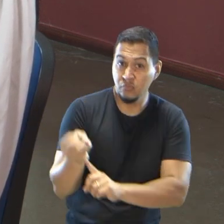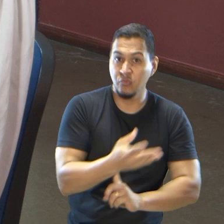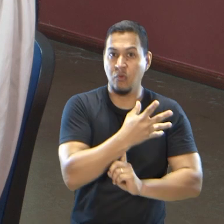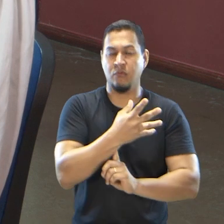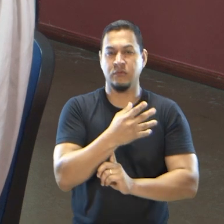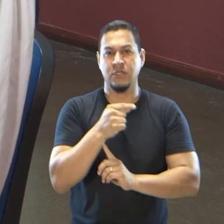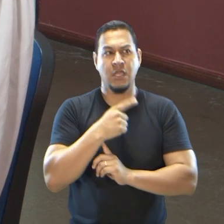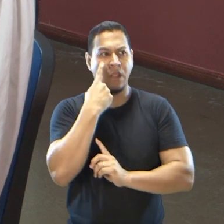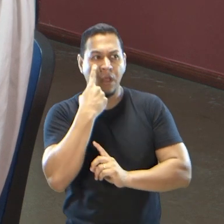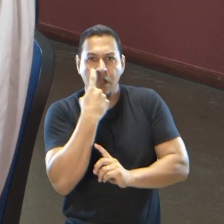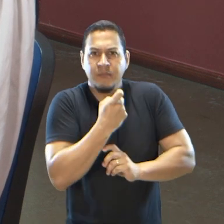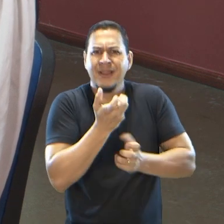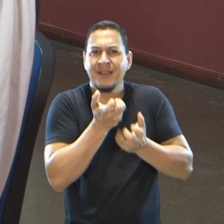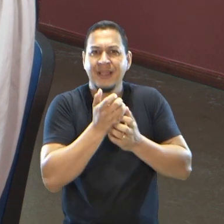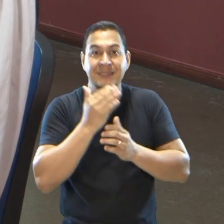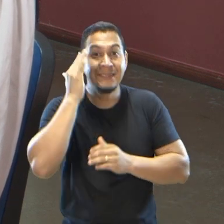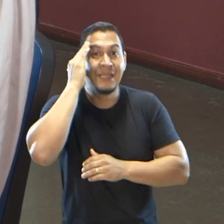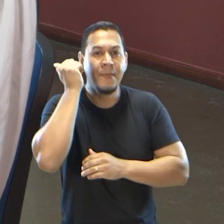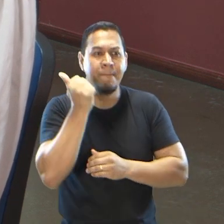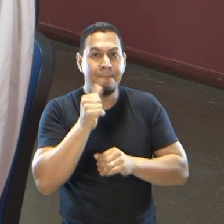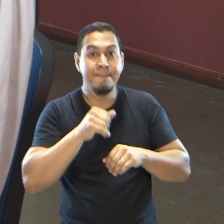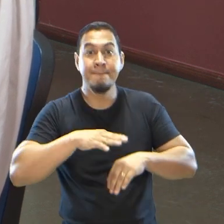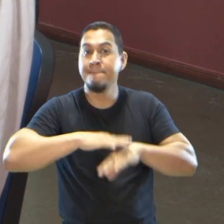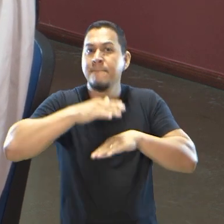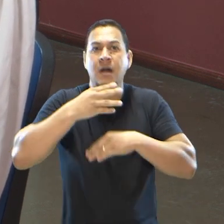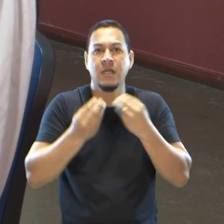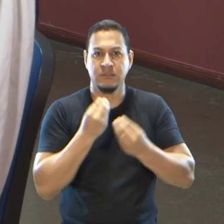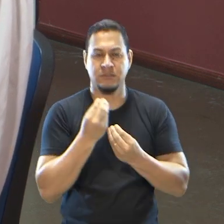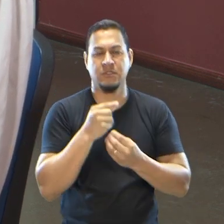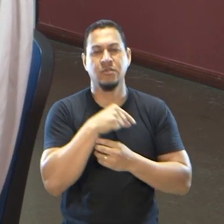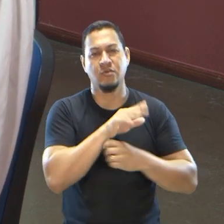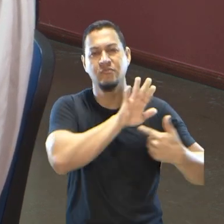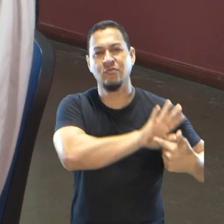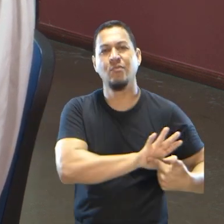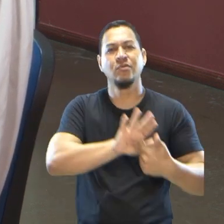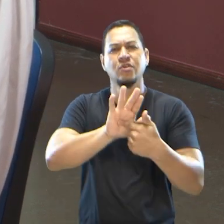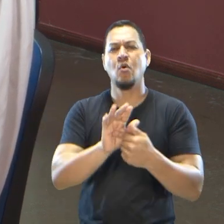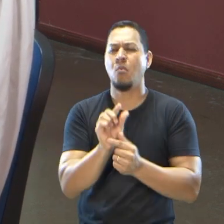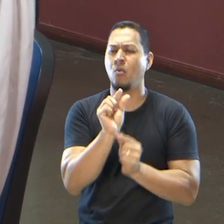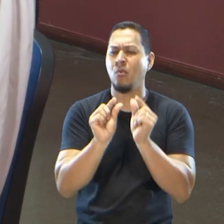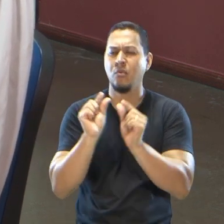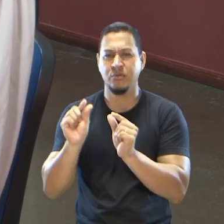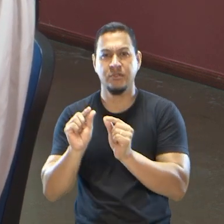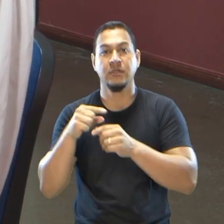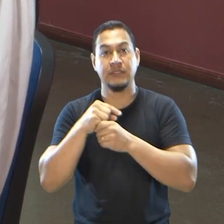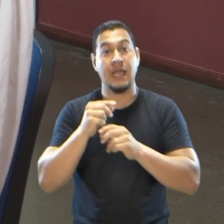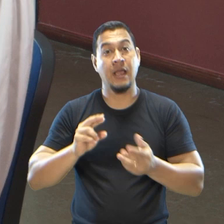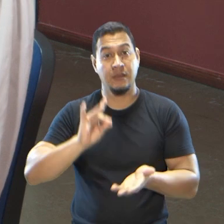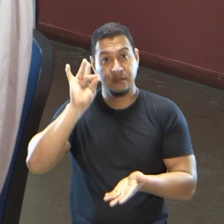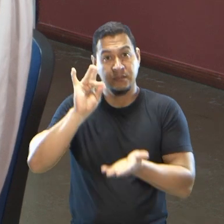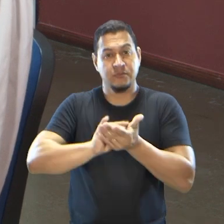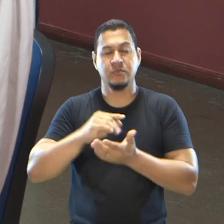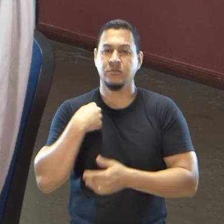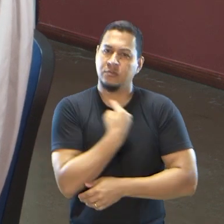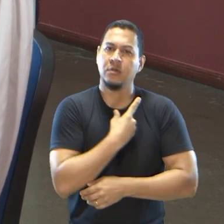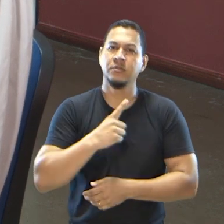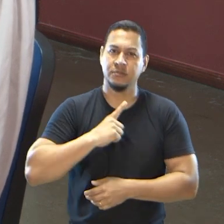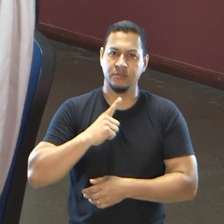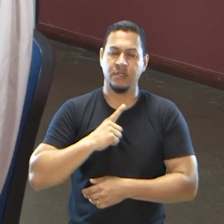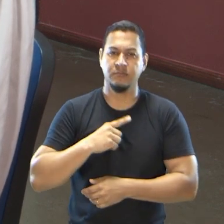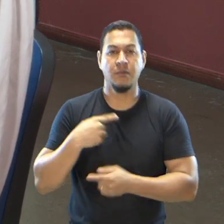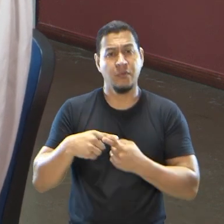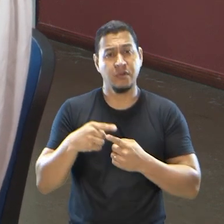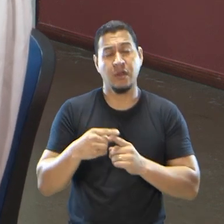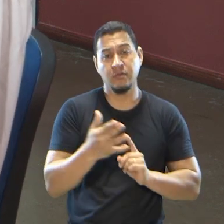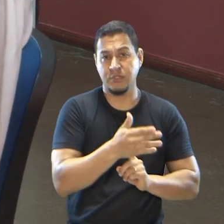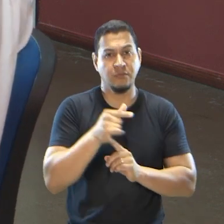é de interesse, as pessoas querem saber como que funciona. E a gente vai apresentar um pouco da realidade atual do que nós temos. Por